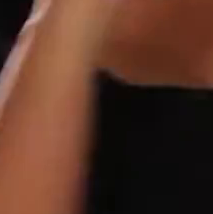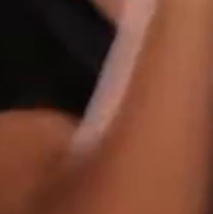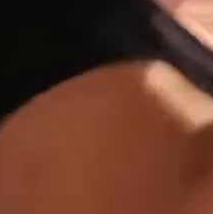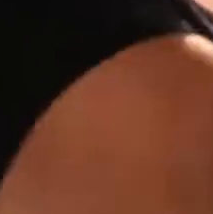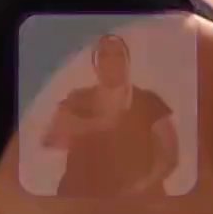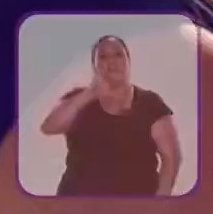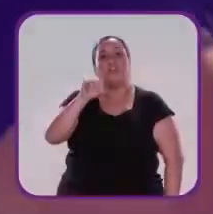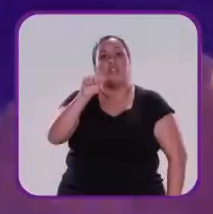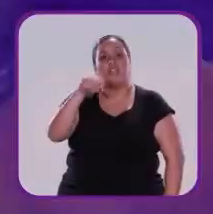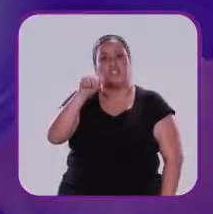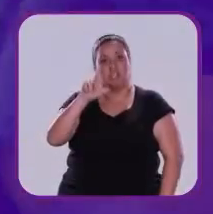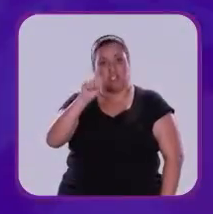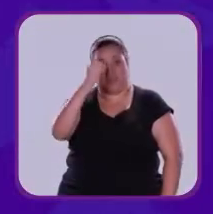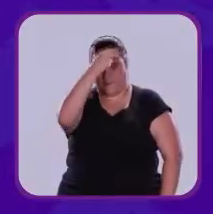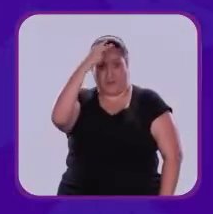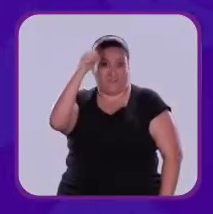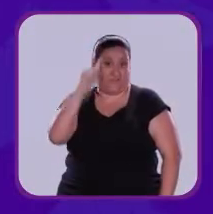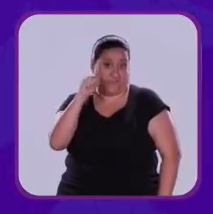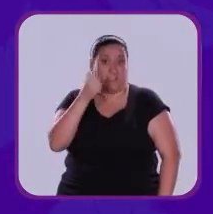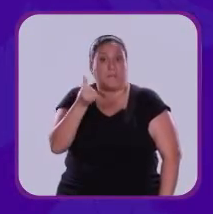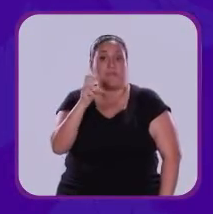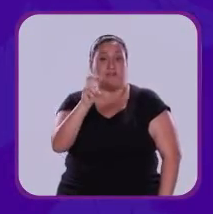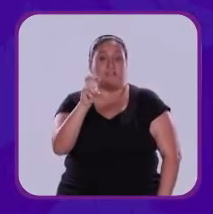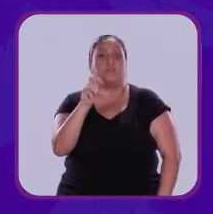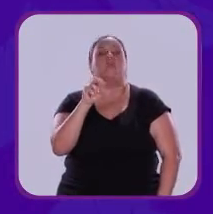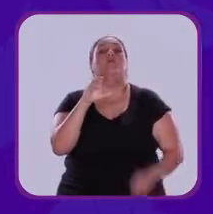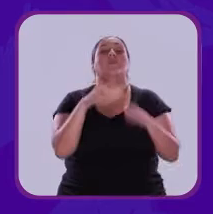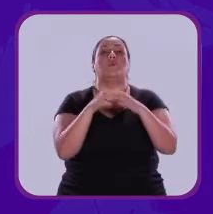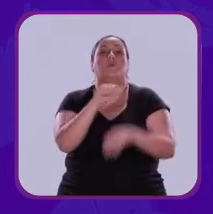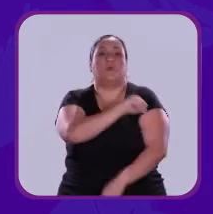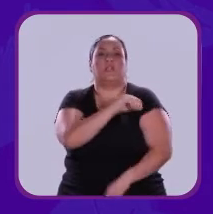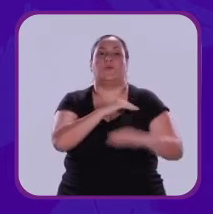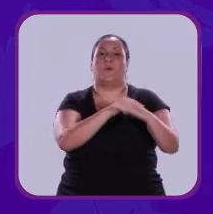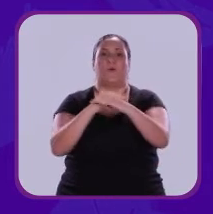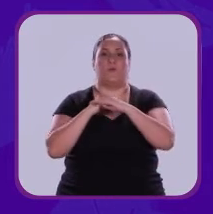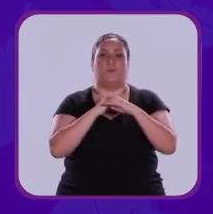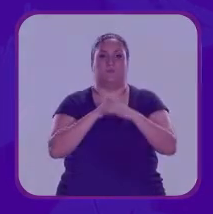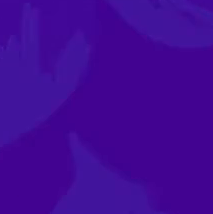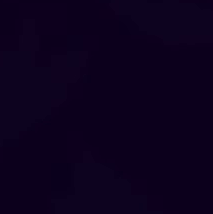Jandira, 65, Coligação Rio em Comum.